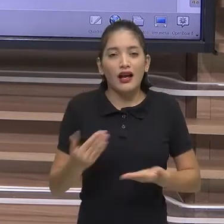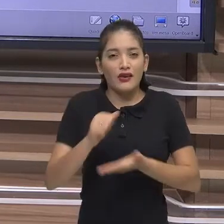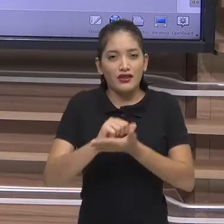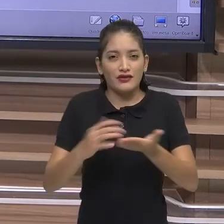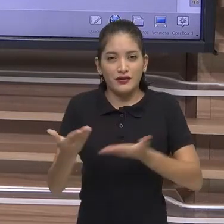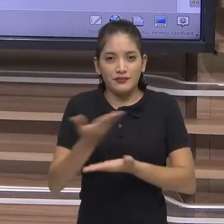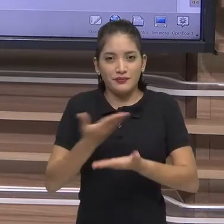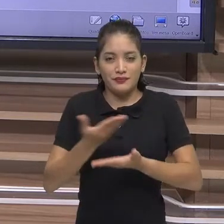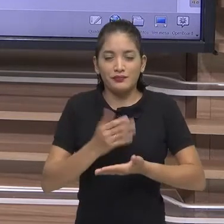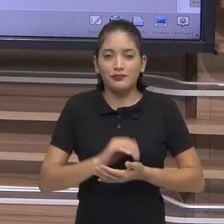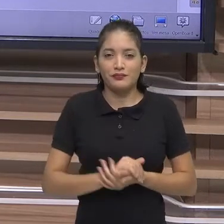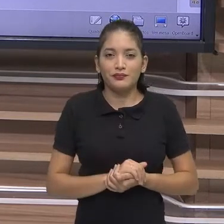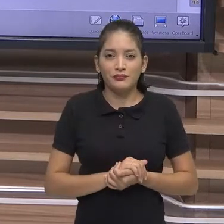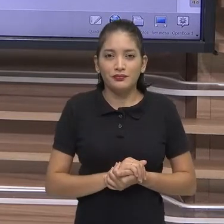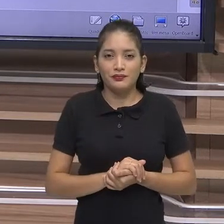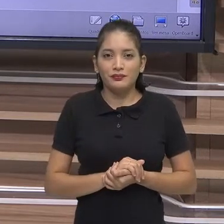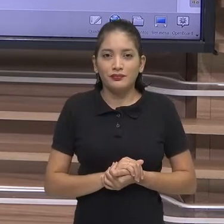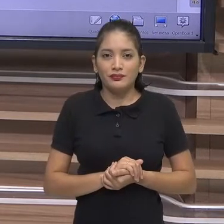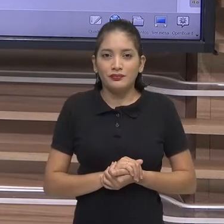DLI.